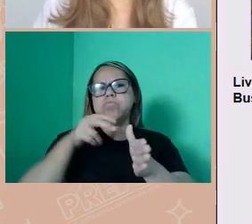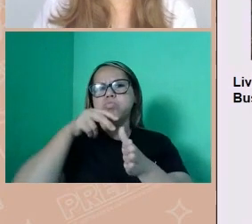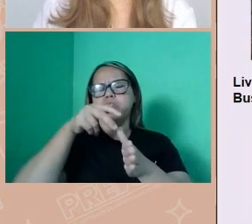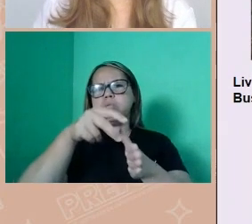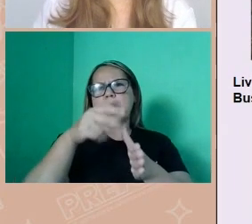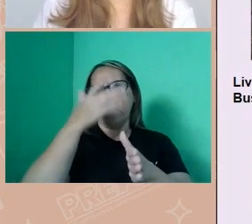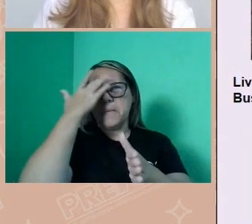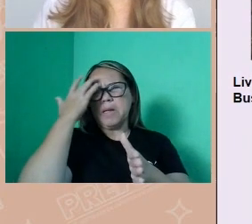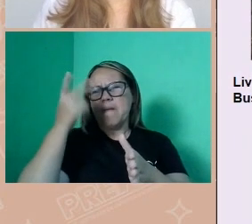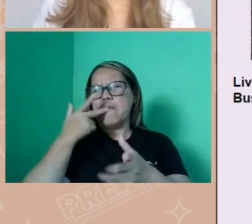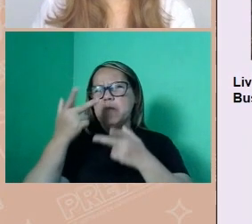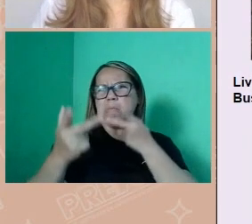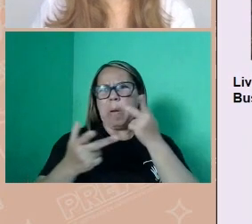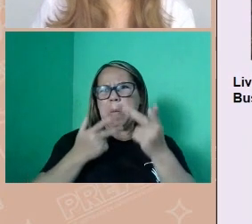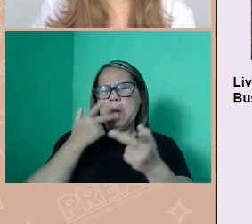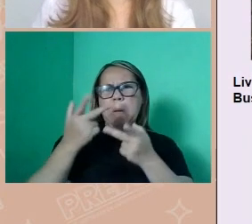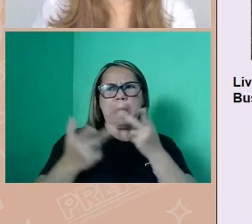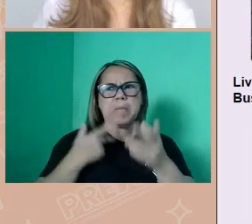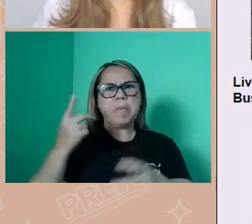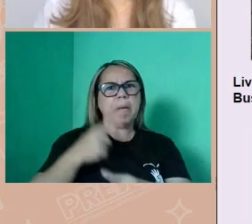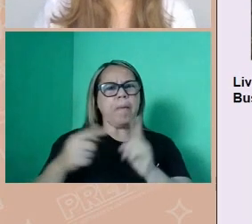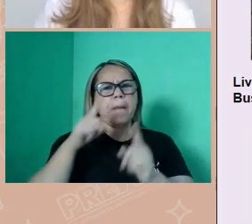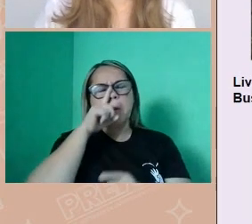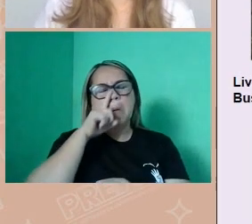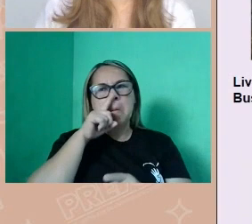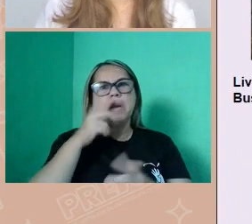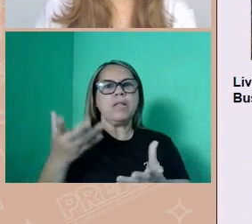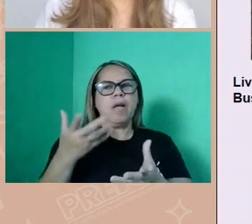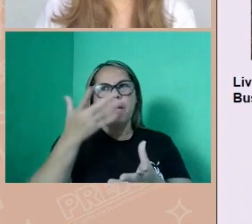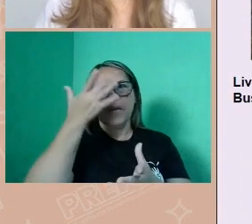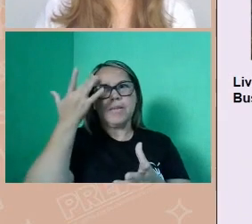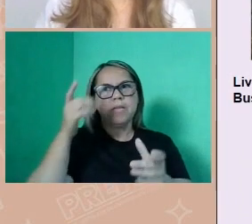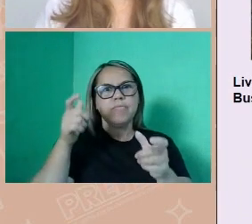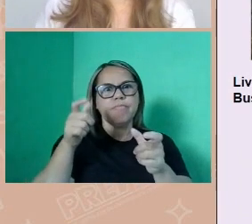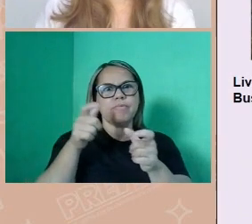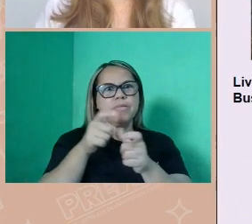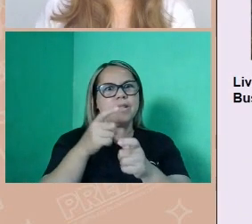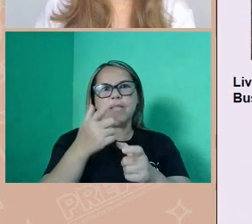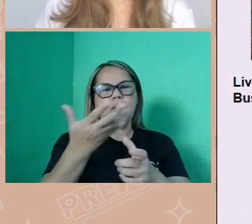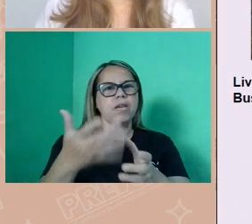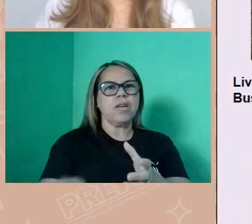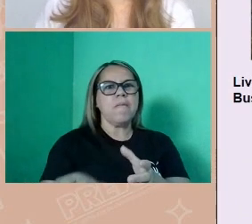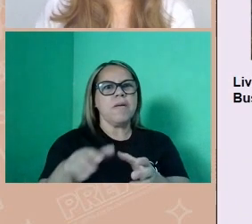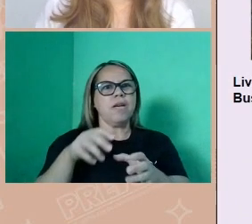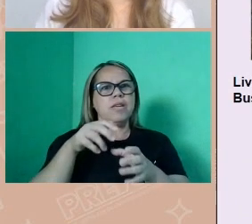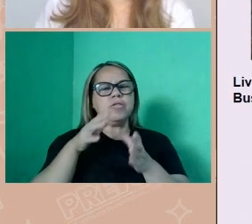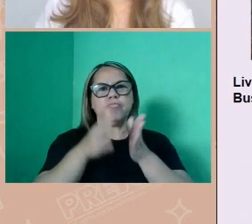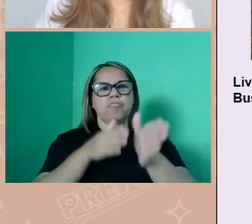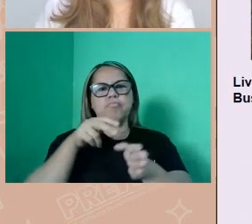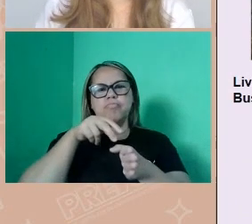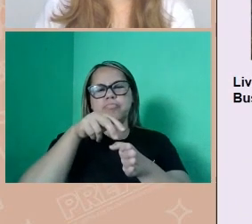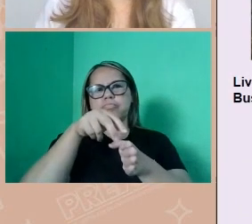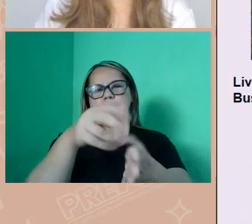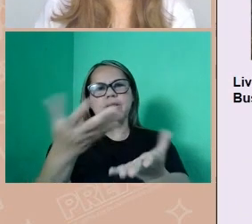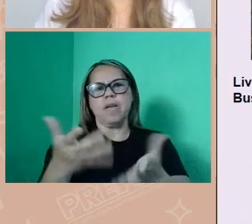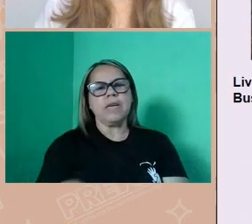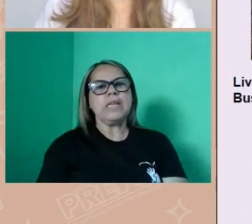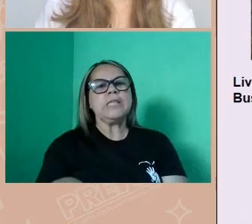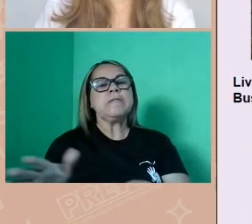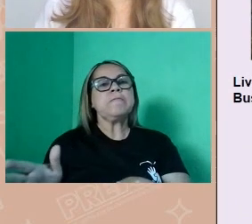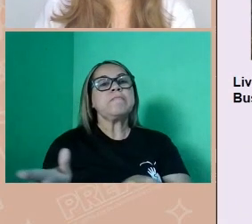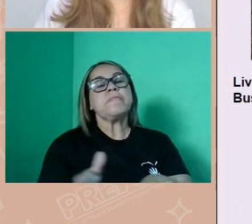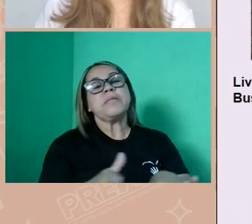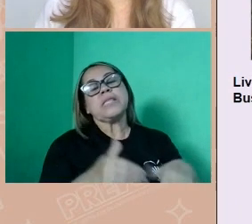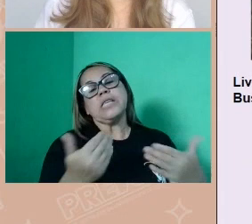parágrafo gente continuando ainda falando sobre os surfistas de ônibus a young surfer named Luciano Schmidt então um